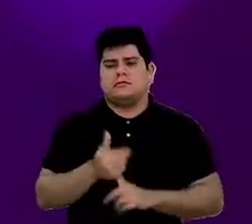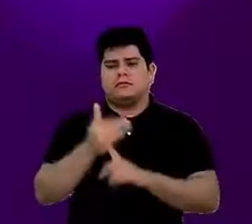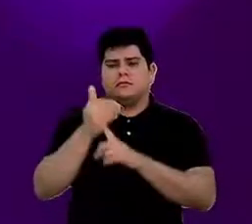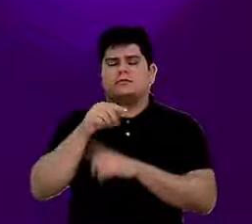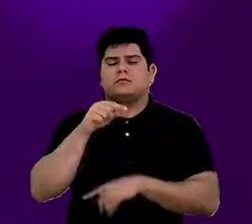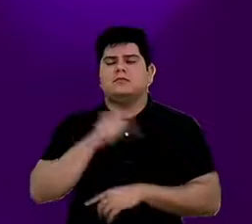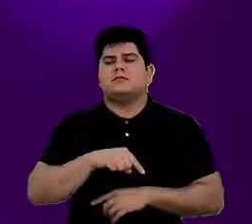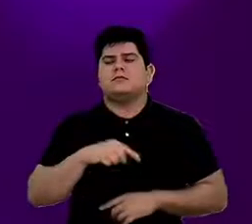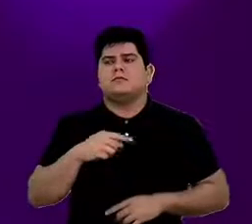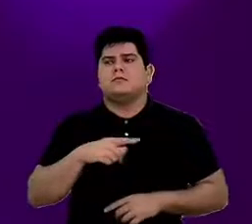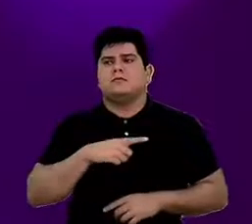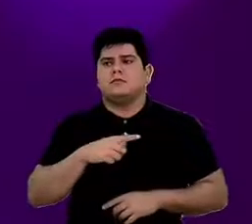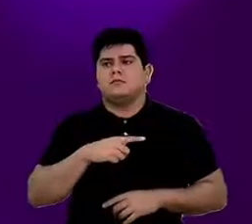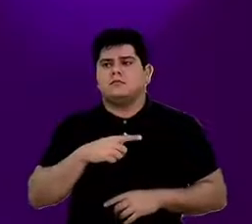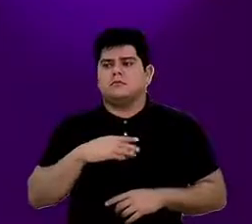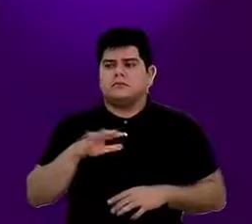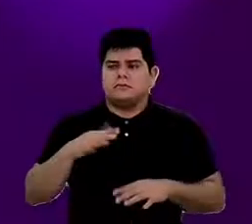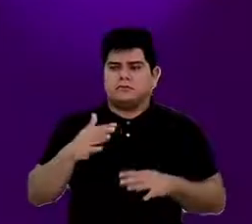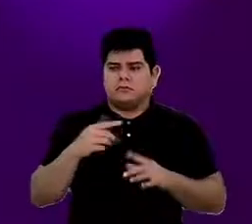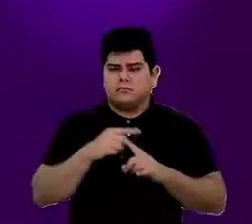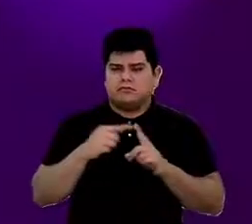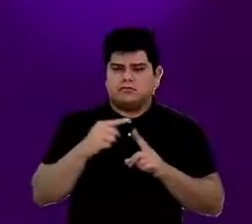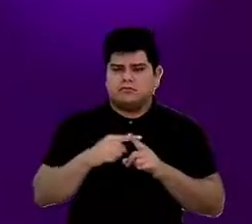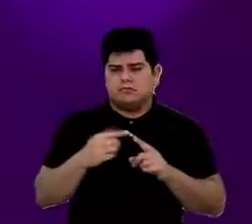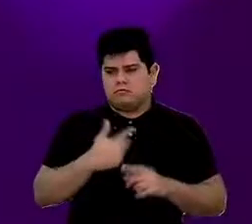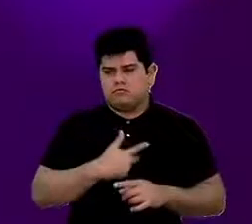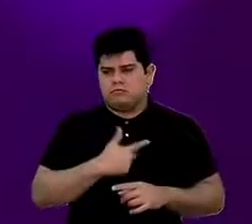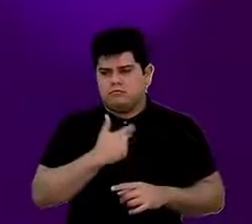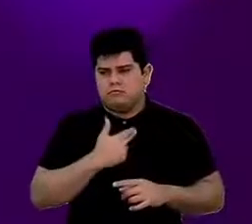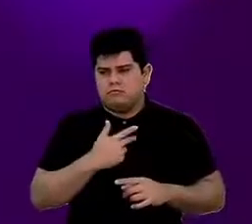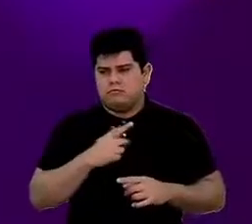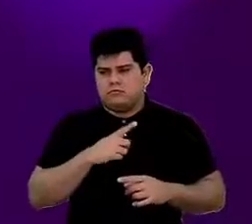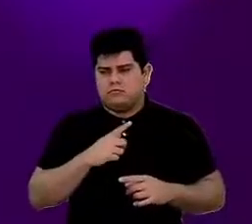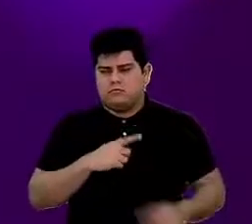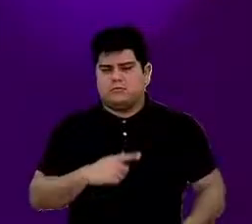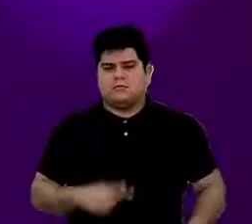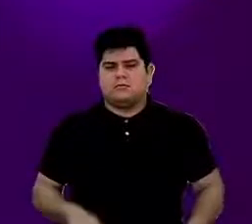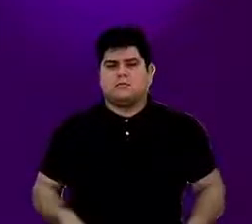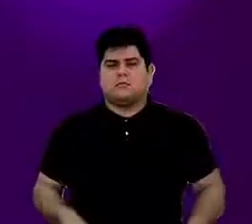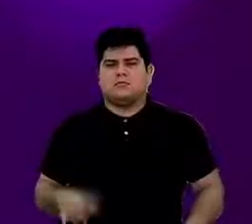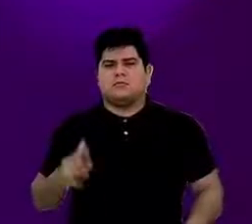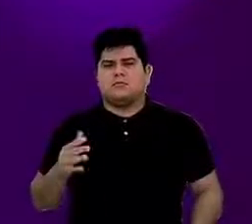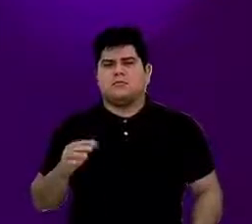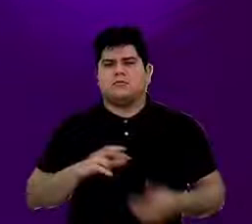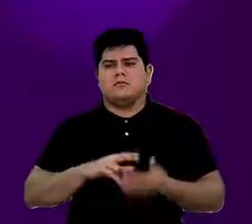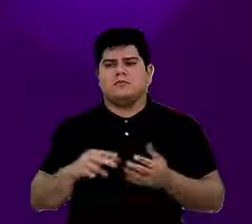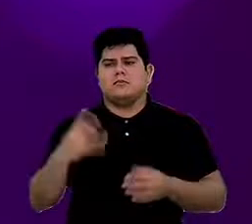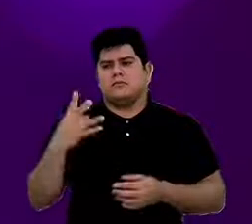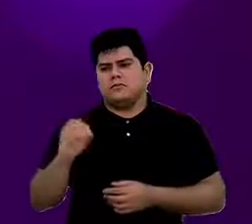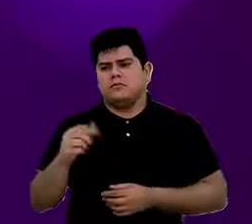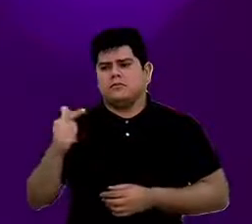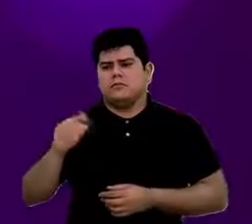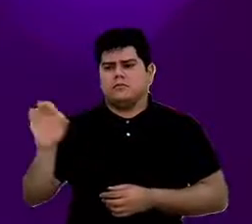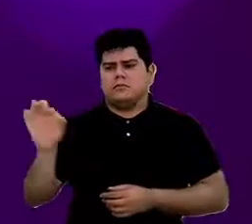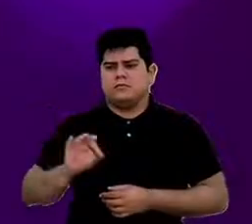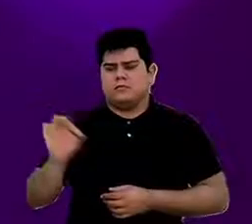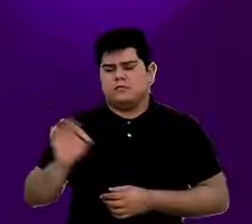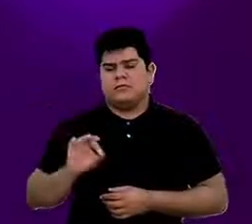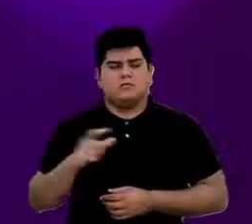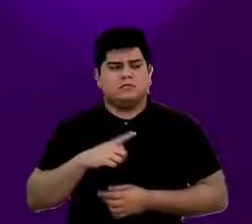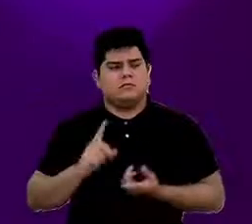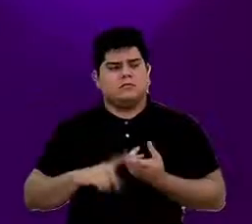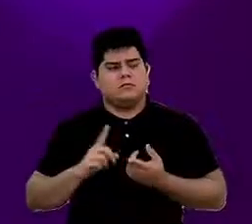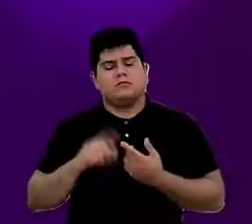nas lesões moderadas, intermediárias, que compõem um espectro de obstrução entre 40% e 70%, também